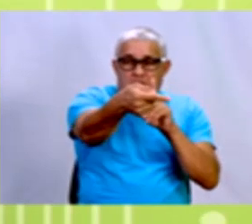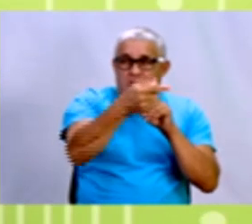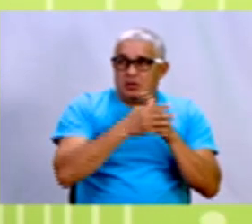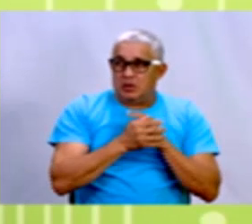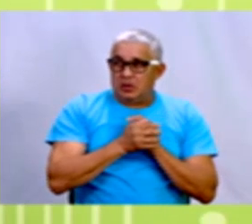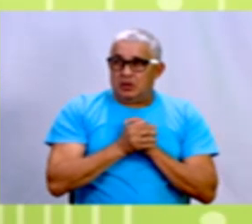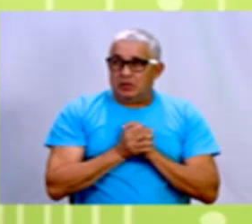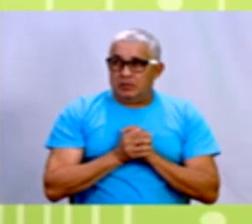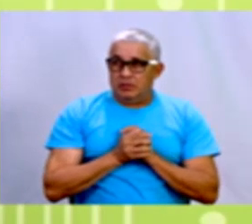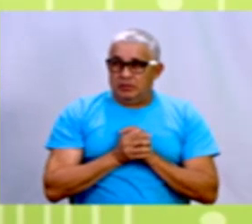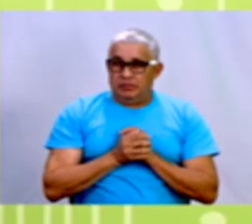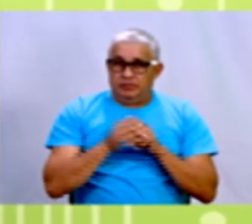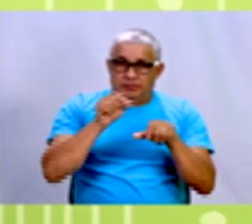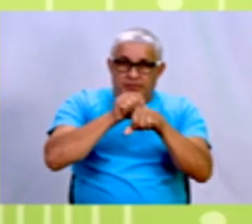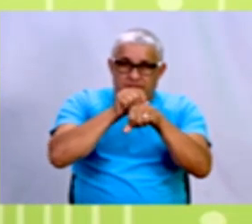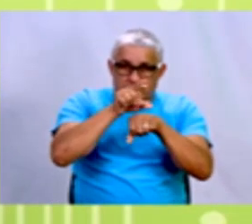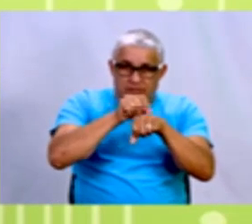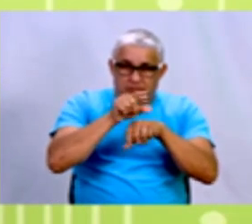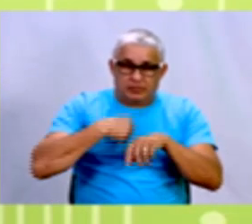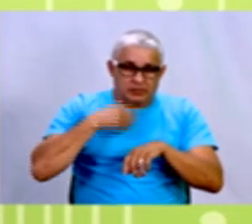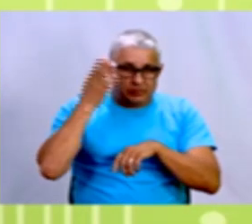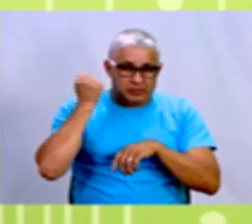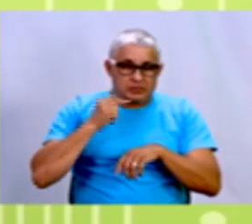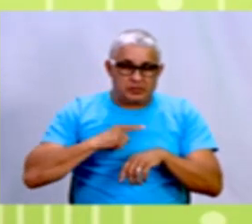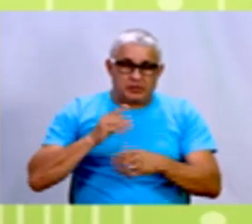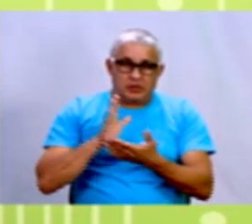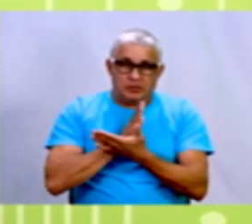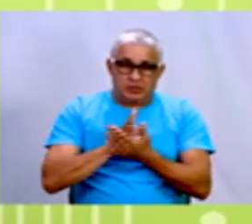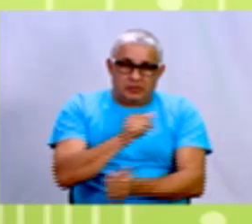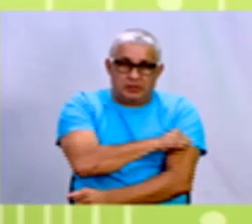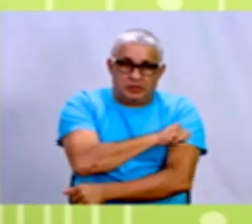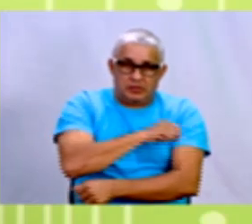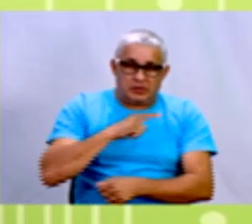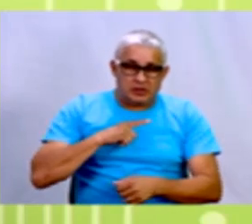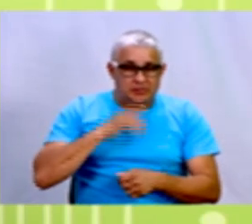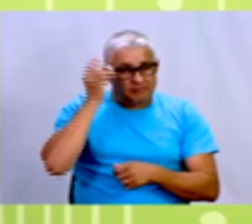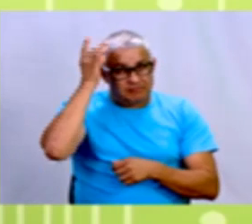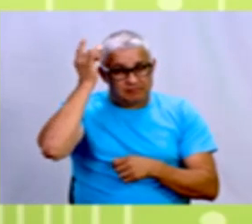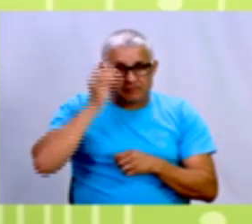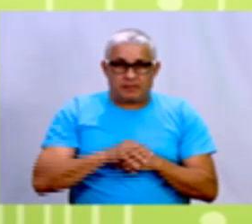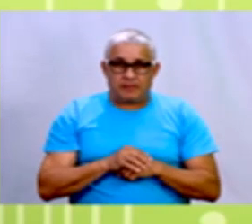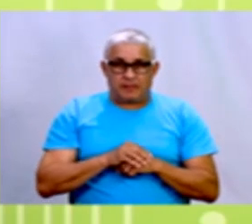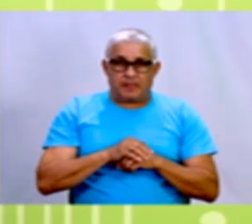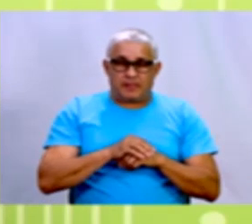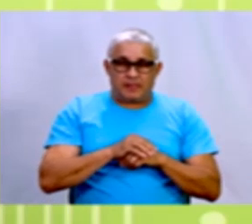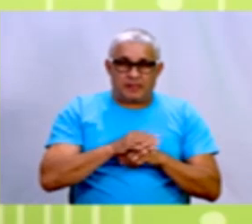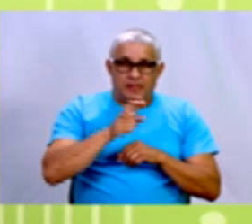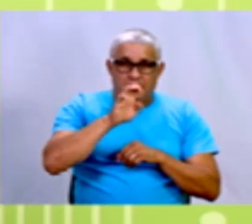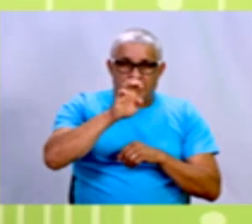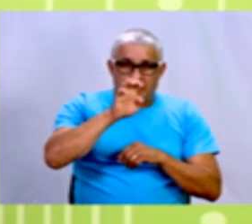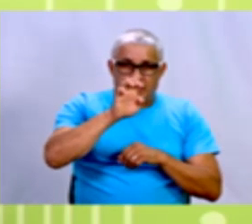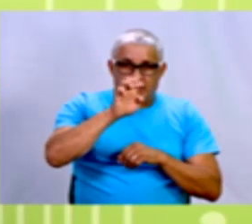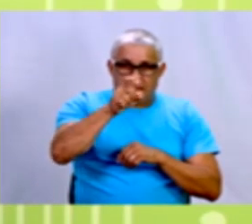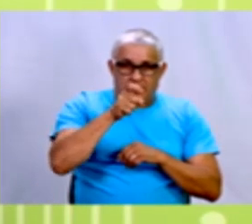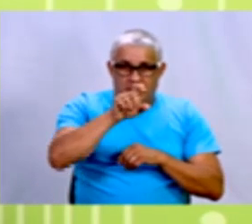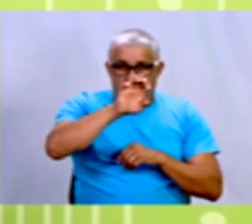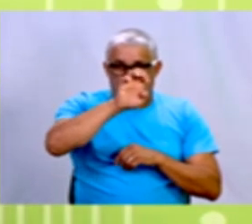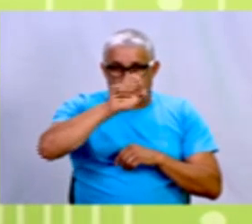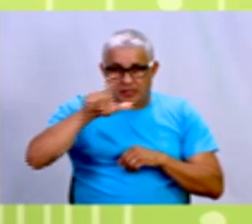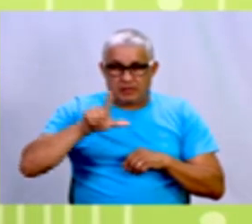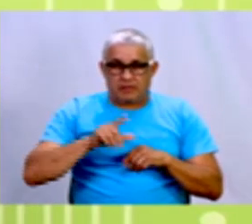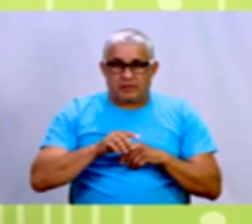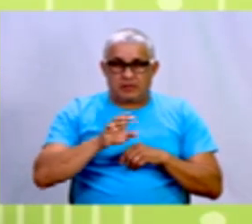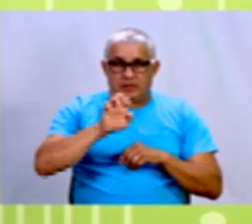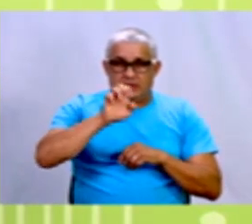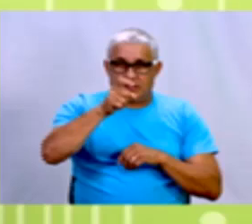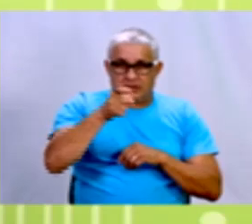Uma dica que eu quero dar para vocês. Eu sei que tem alunos que têm um pouco mais de facilidade com Excel do que outros, né? Então, se você